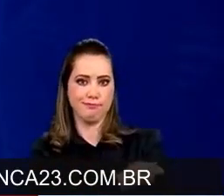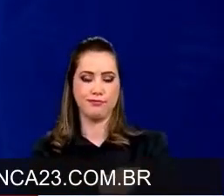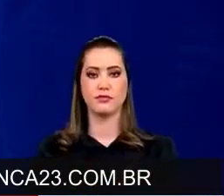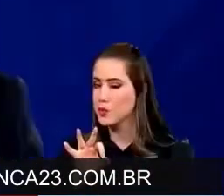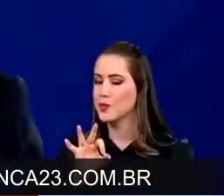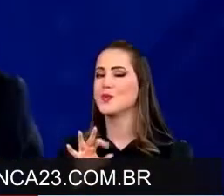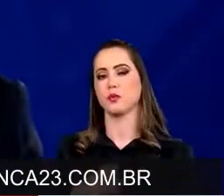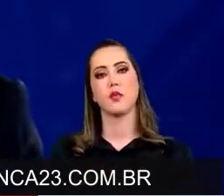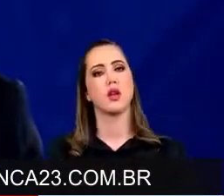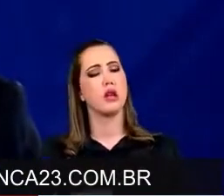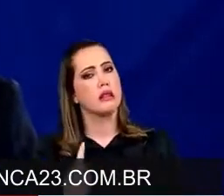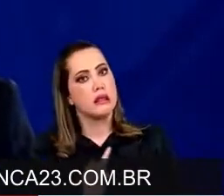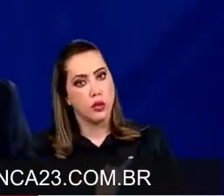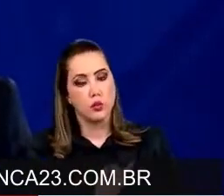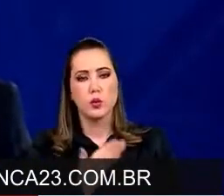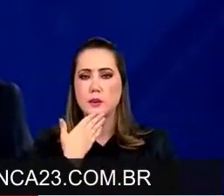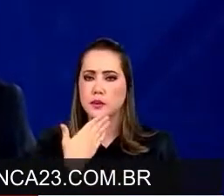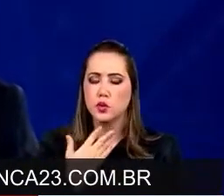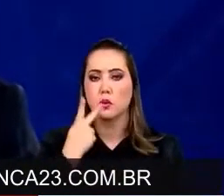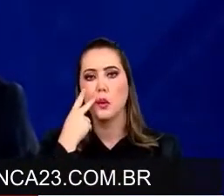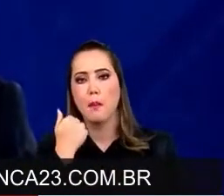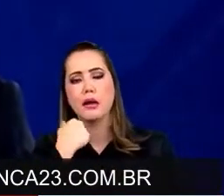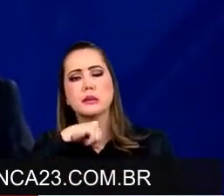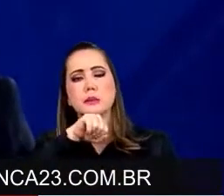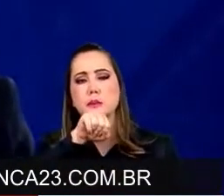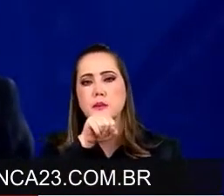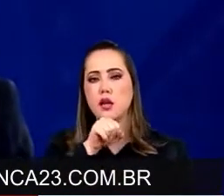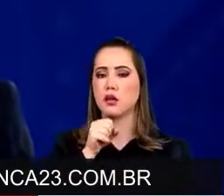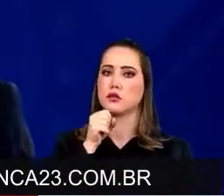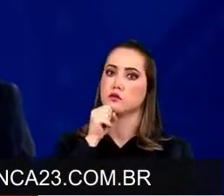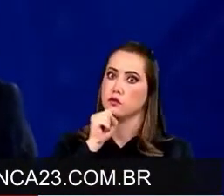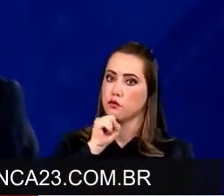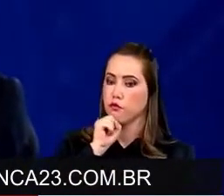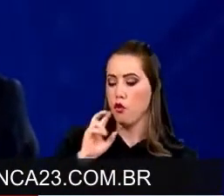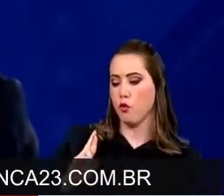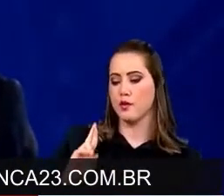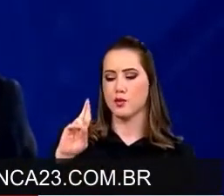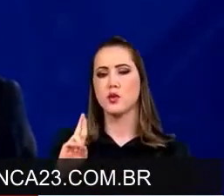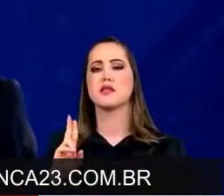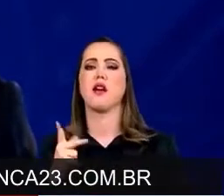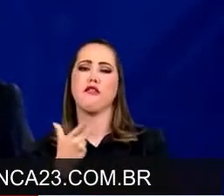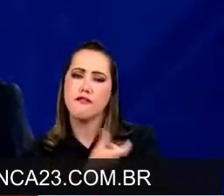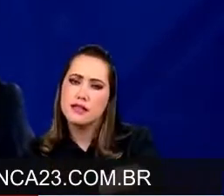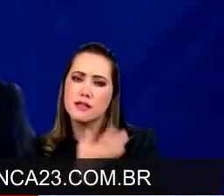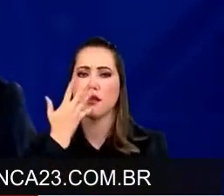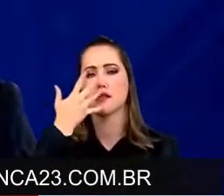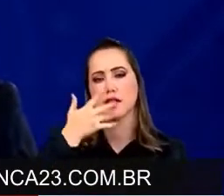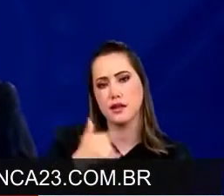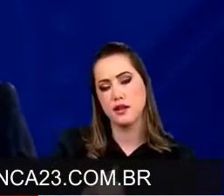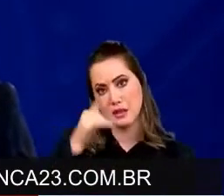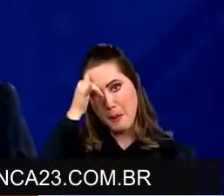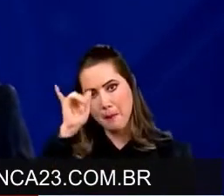de vacinação. Faço um apelo aos pais, avós e responsáveis. Vacinem suas